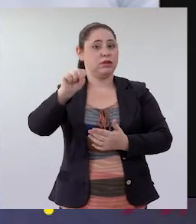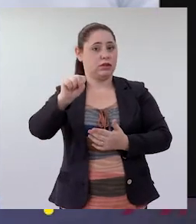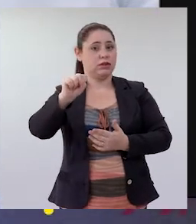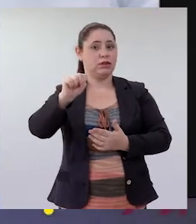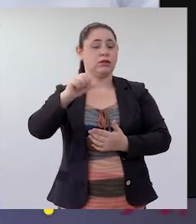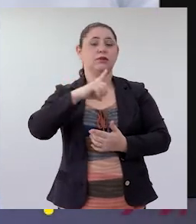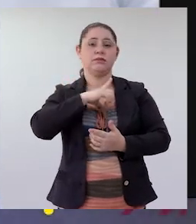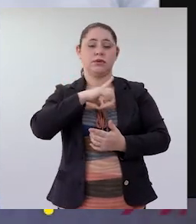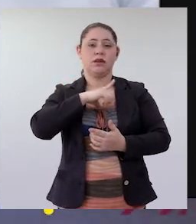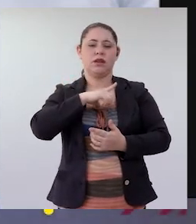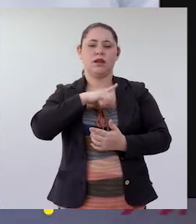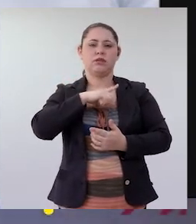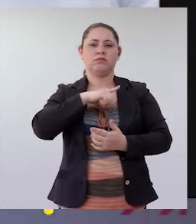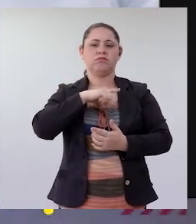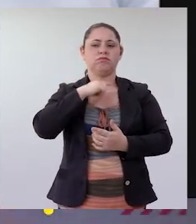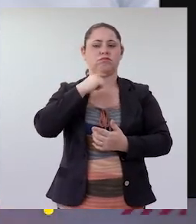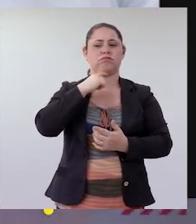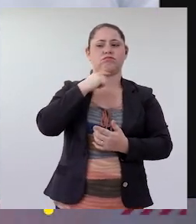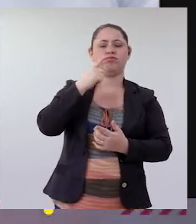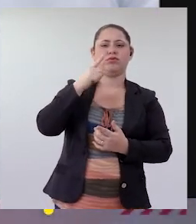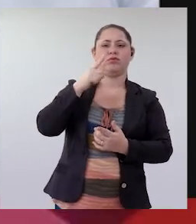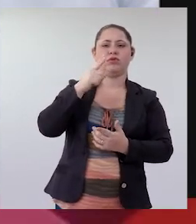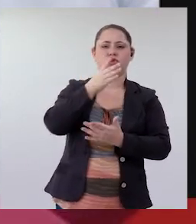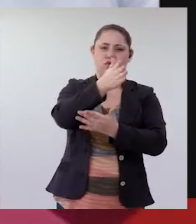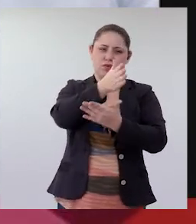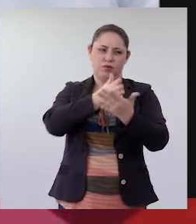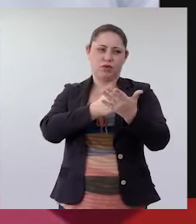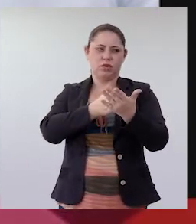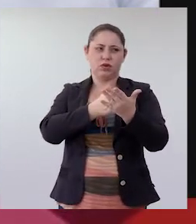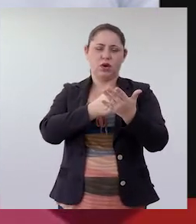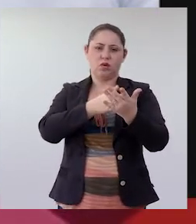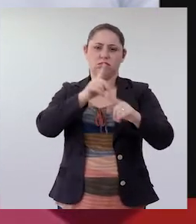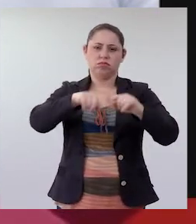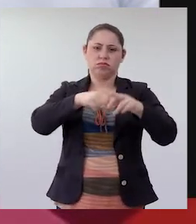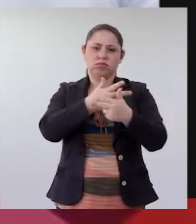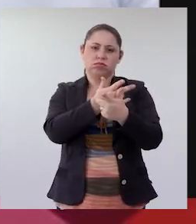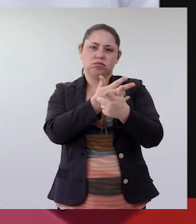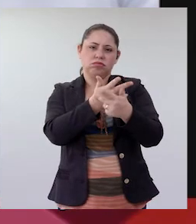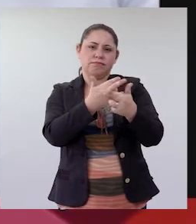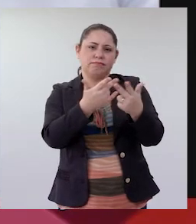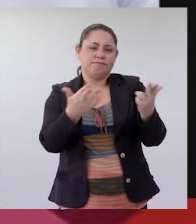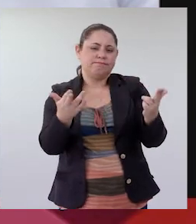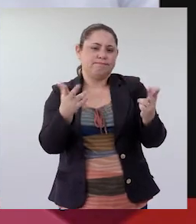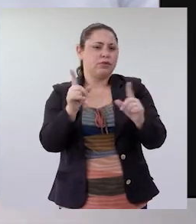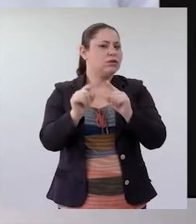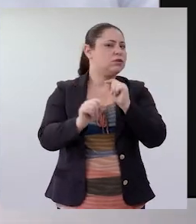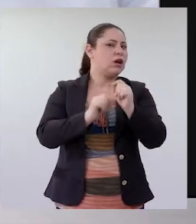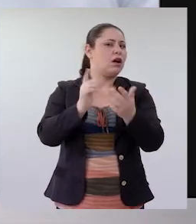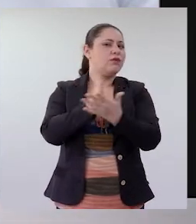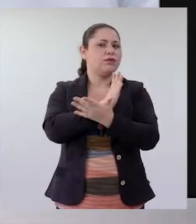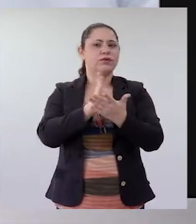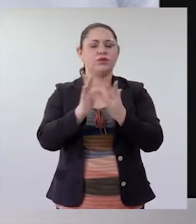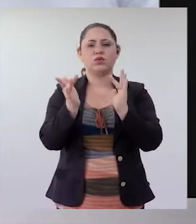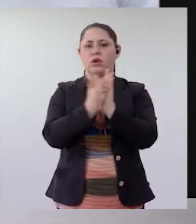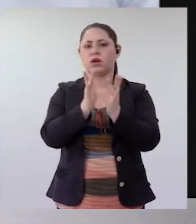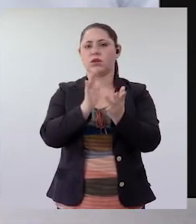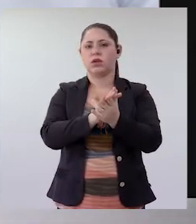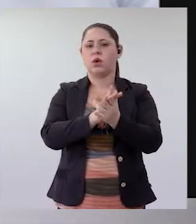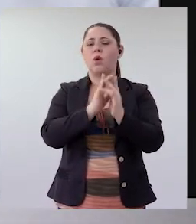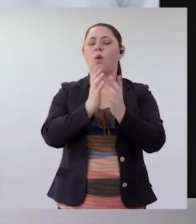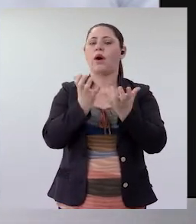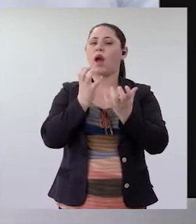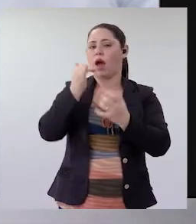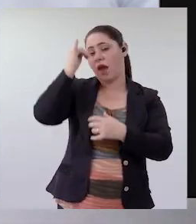INSS, né, pode haver questionamentos na própria partilha dos bens, né, questionamentos que, às vezes, os casais